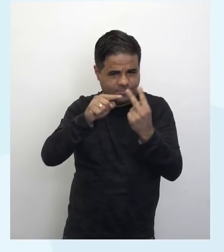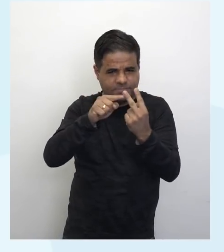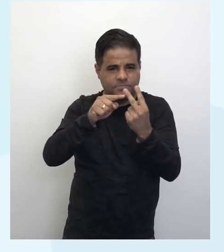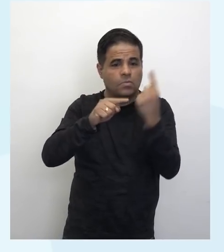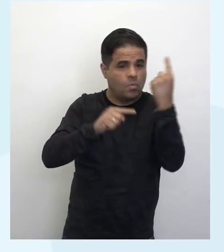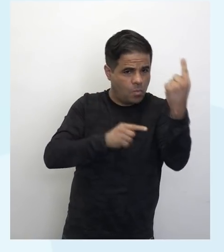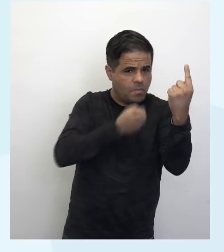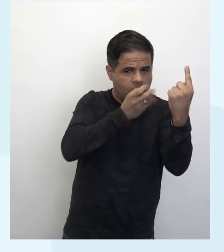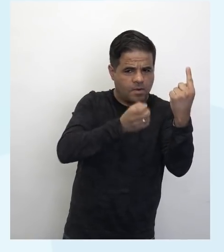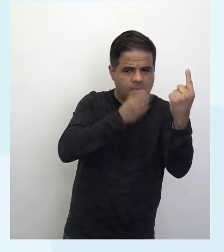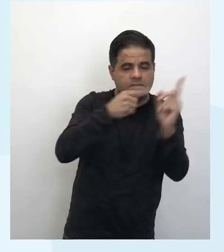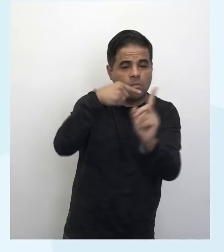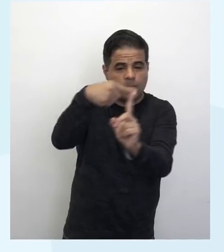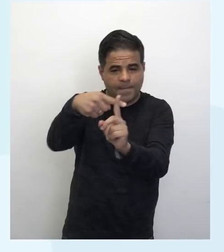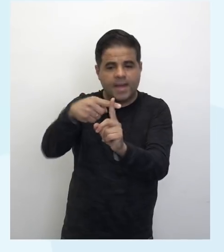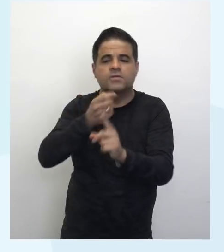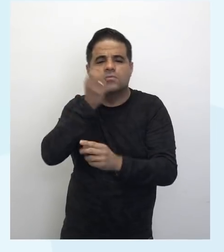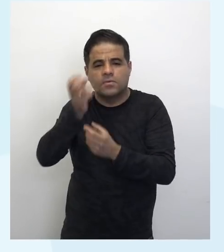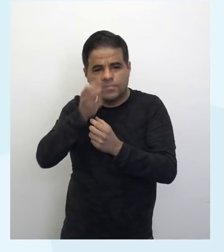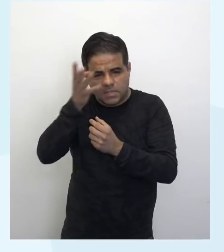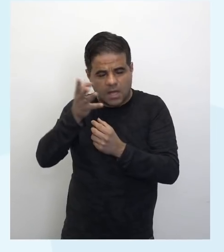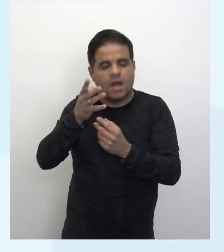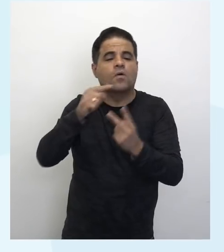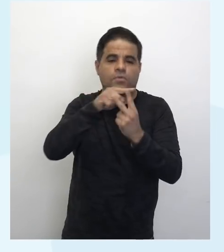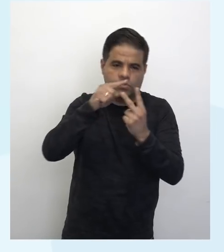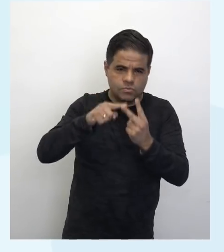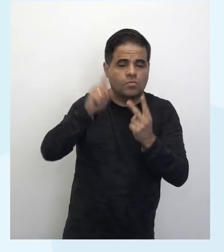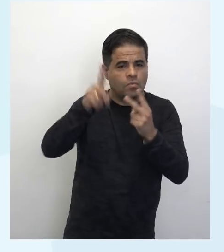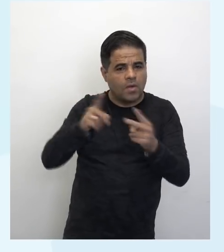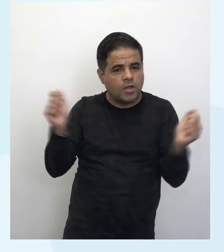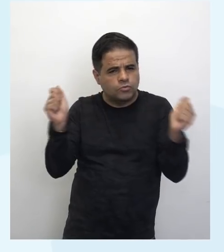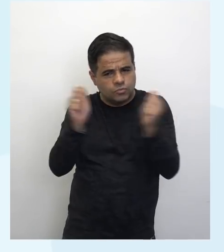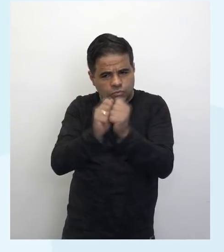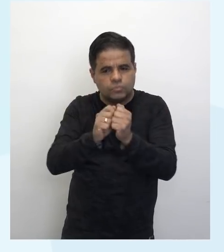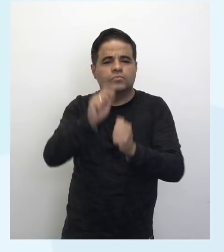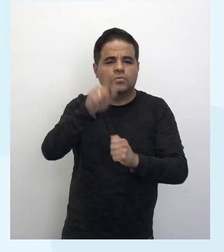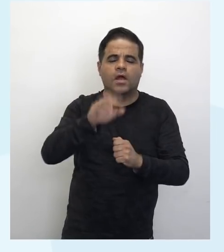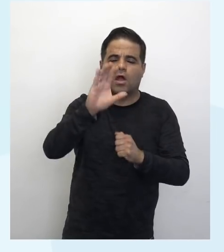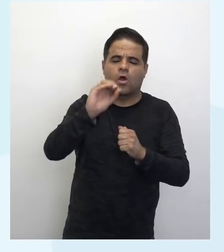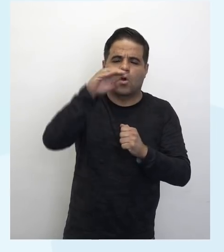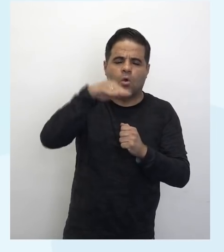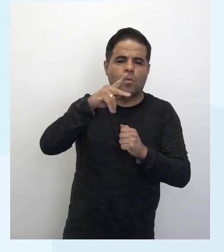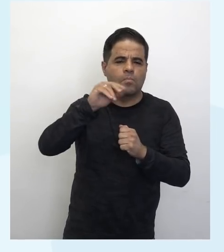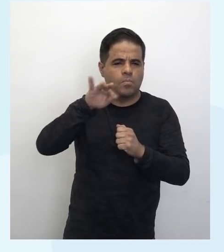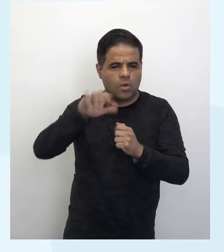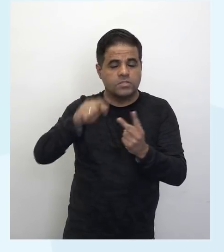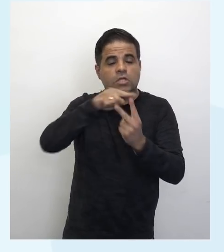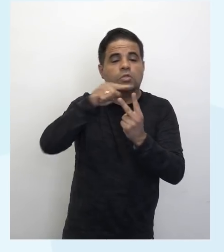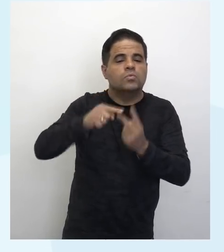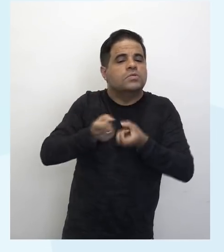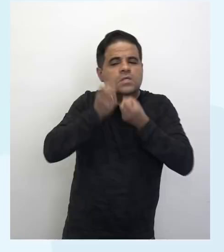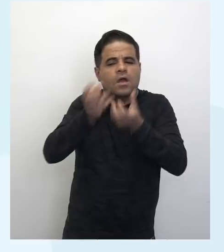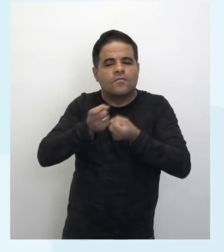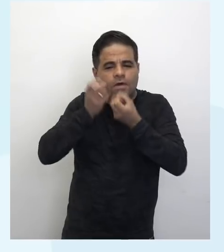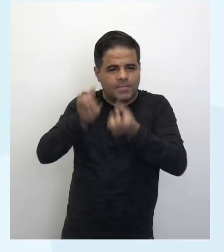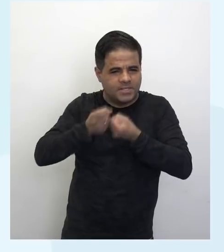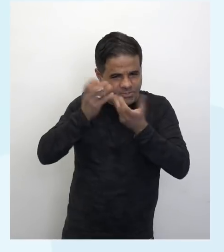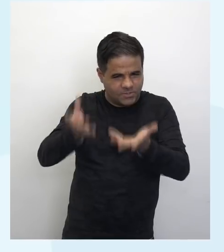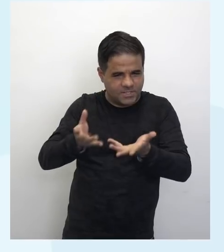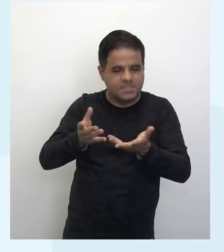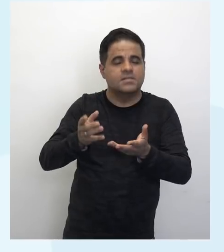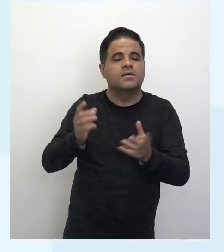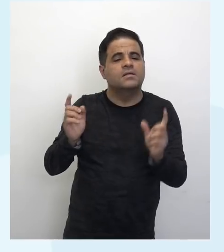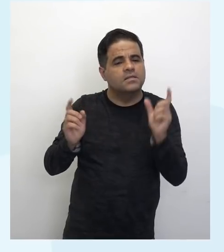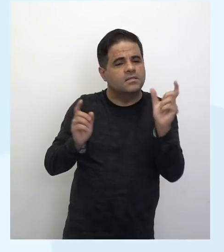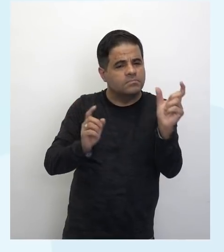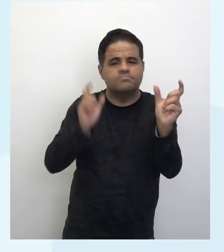1, 2, isso faz com que seja uma proposição composta, tá? Então, por ela ser composta, a gente vai